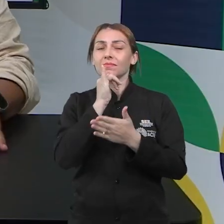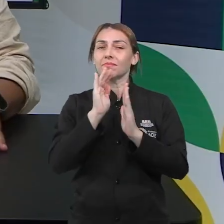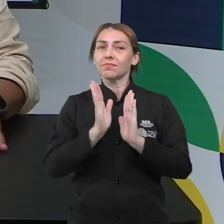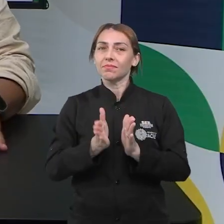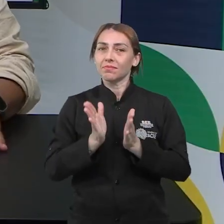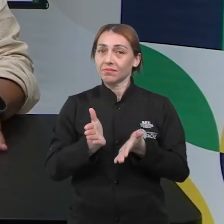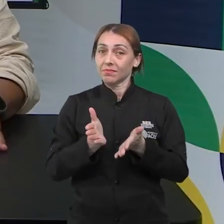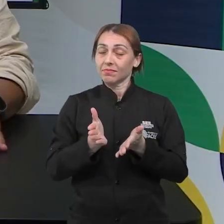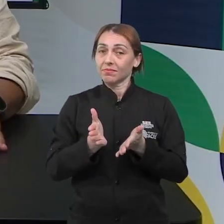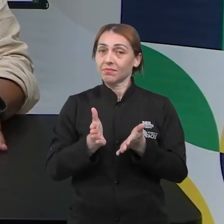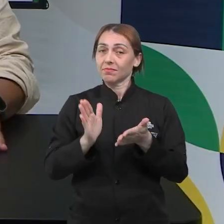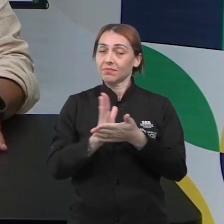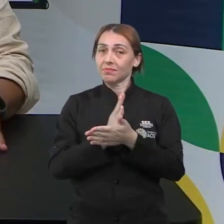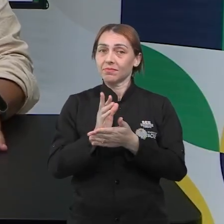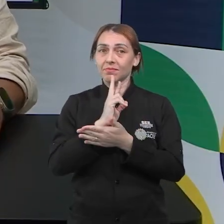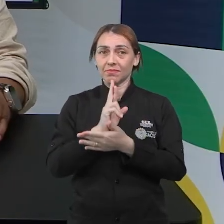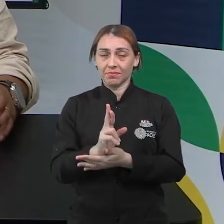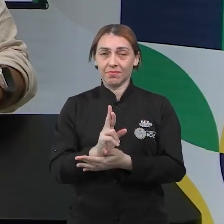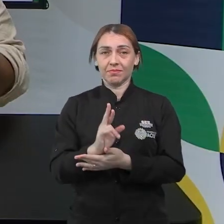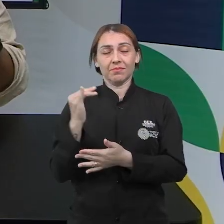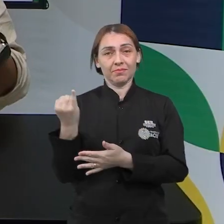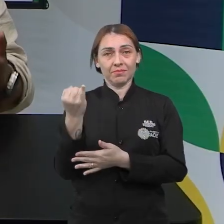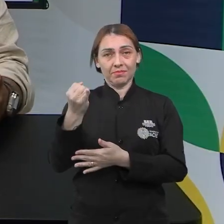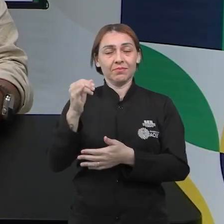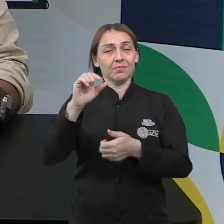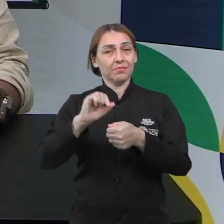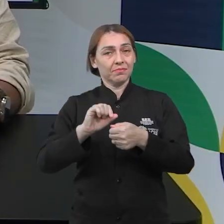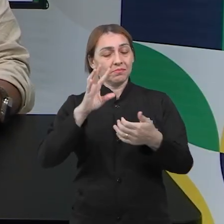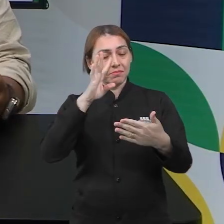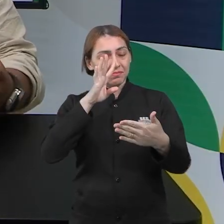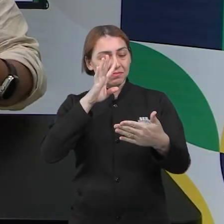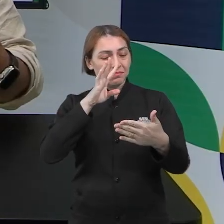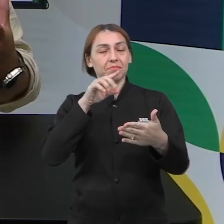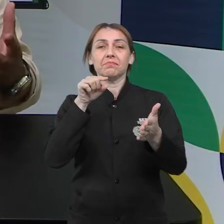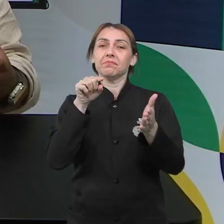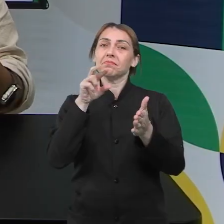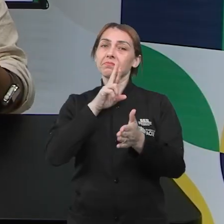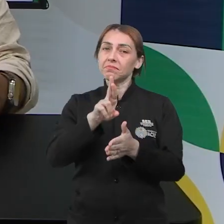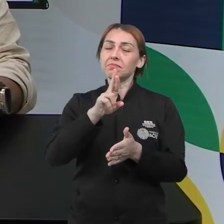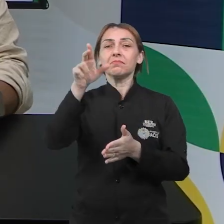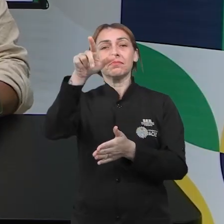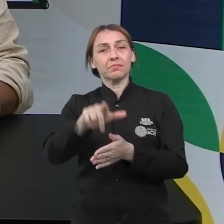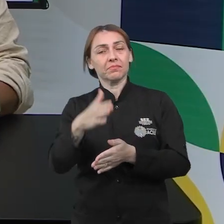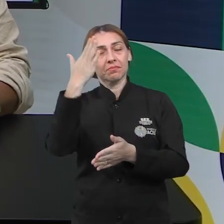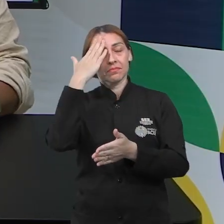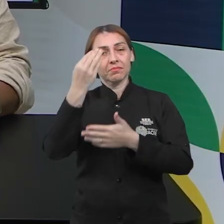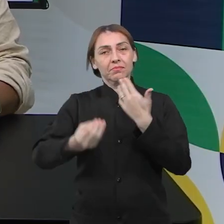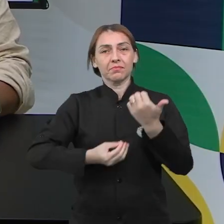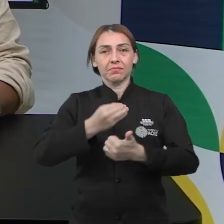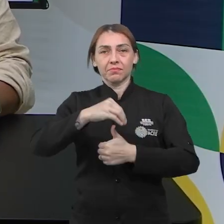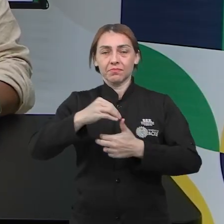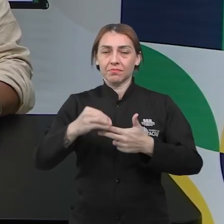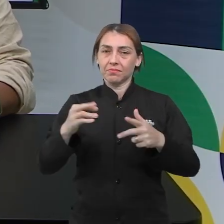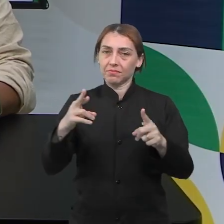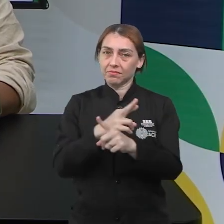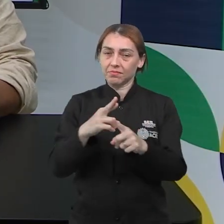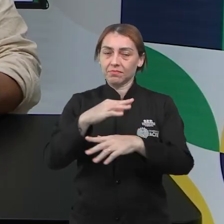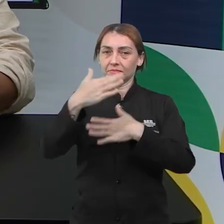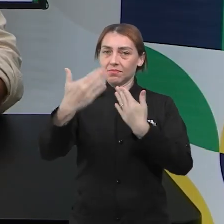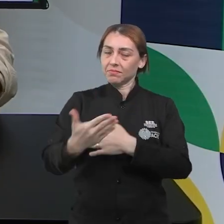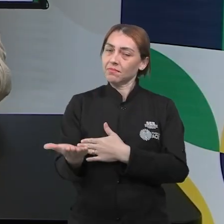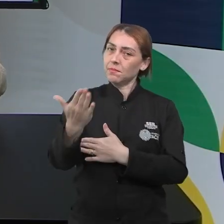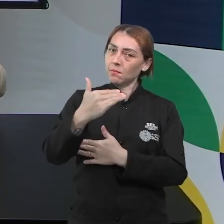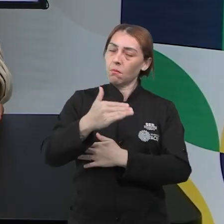de resoluções de algumas questões. É importante que você refaça essas questões para você entender como é que o Enem vai estar te cobrando essas relações na prova, tá bom? Vem